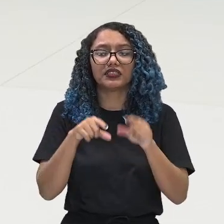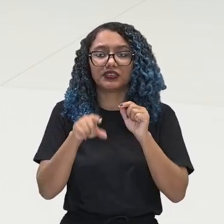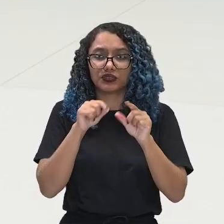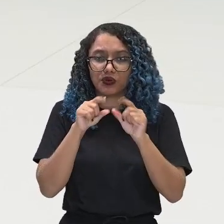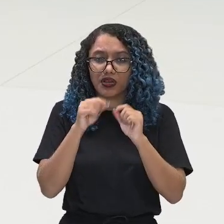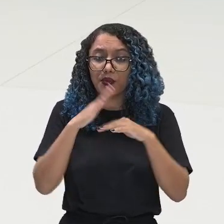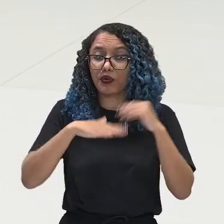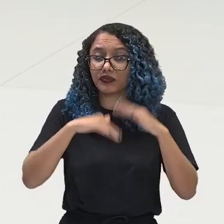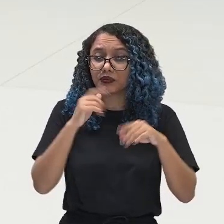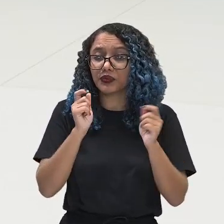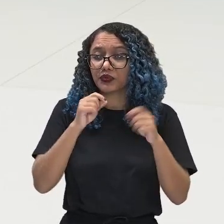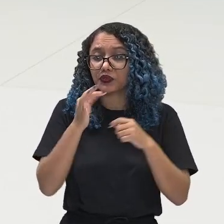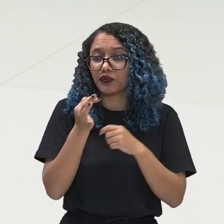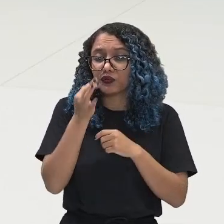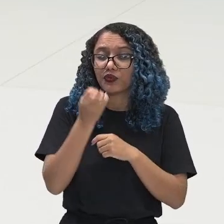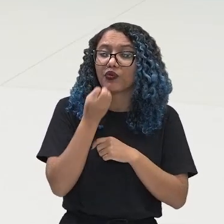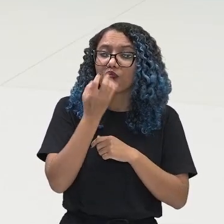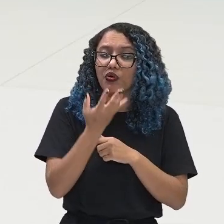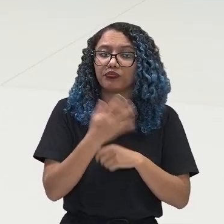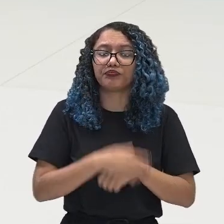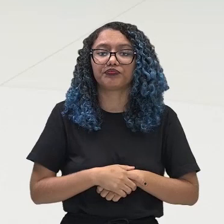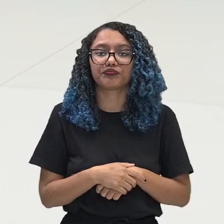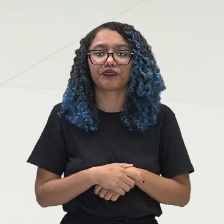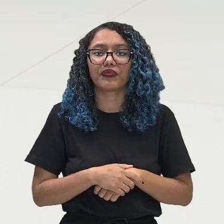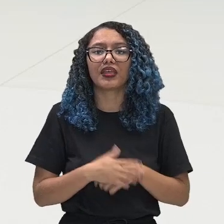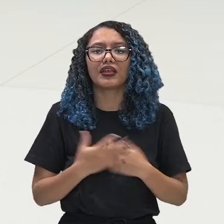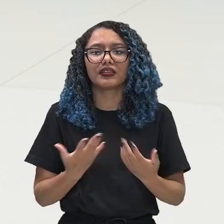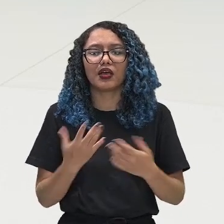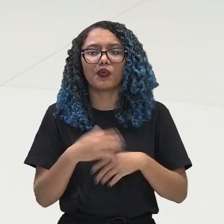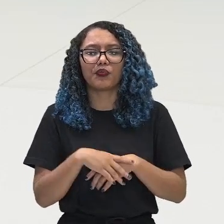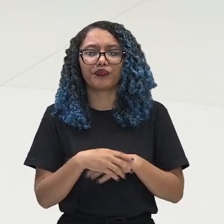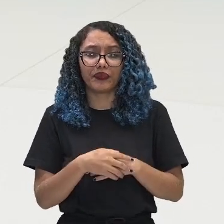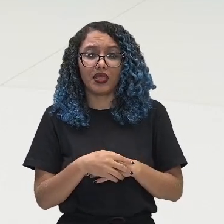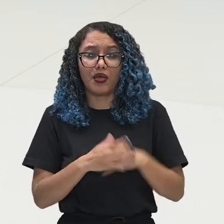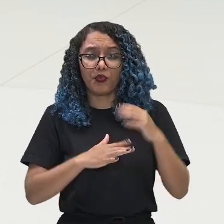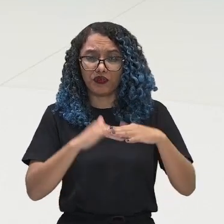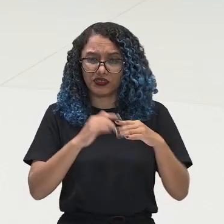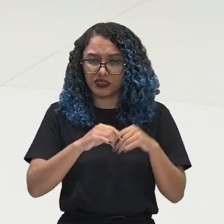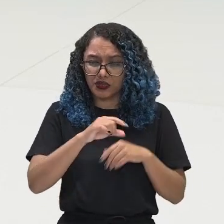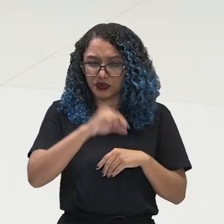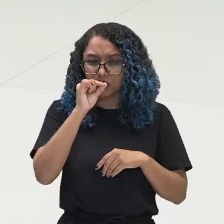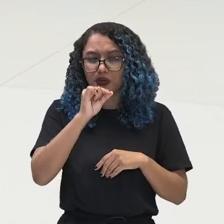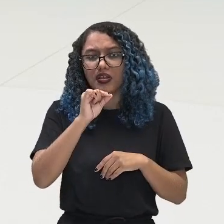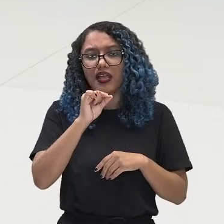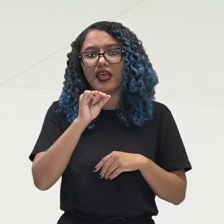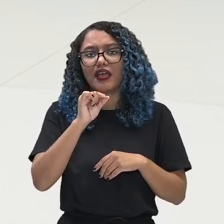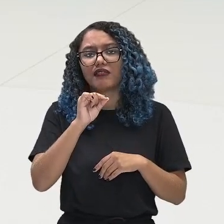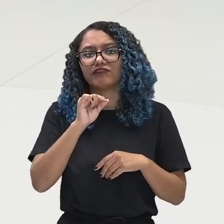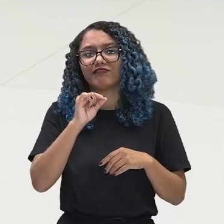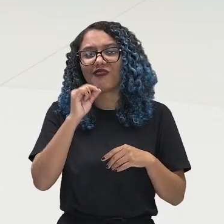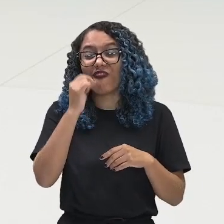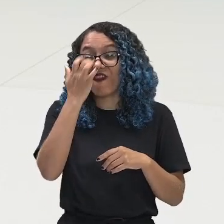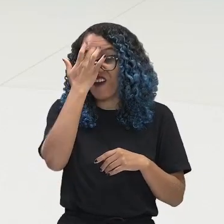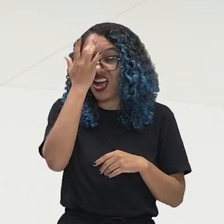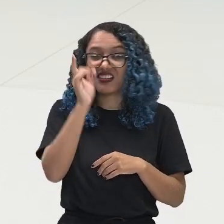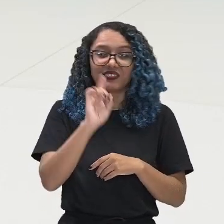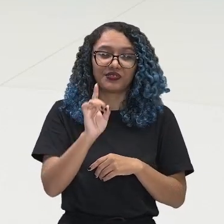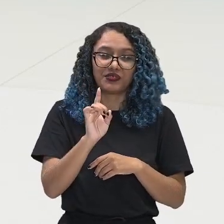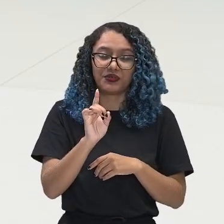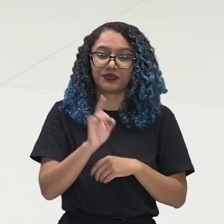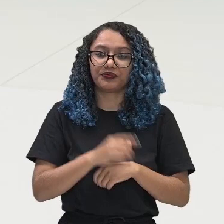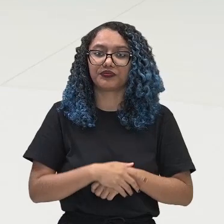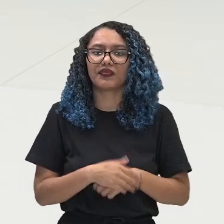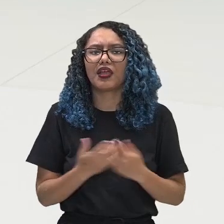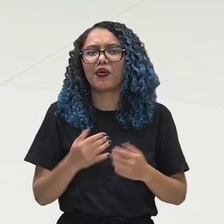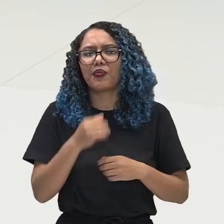próspero. Escolher uma profissão ou carreira não é uma tarefa fácil. De fato, não é, gente? Eu quero ser professora, será